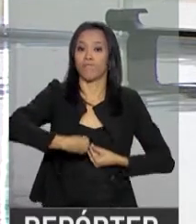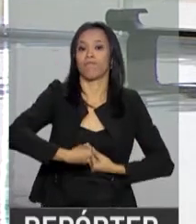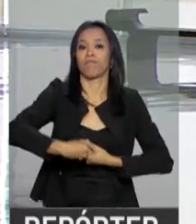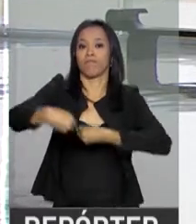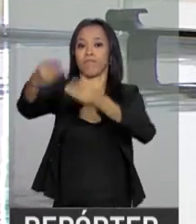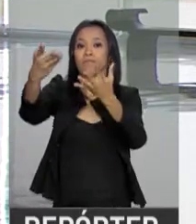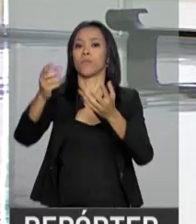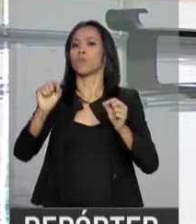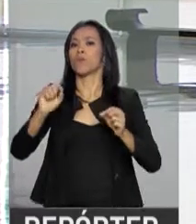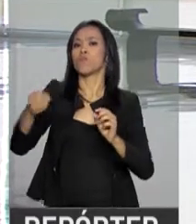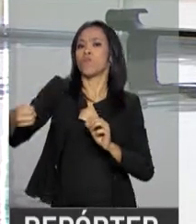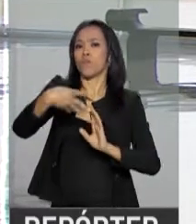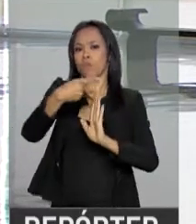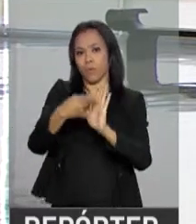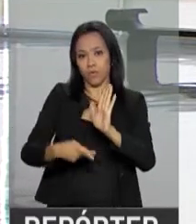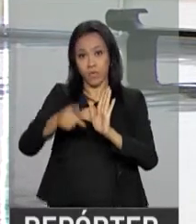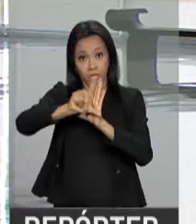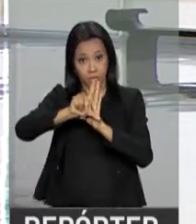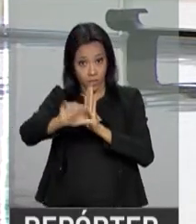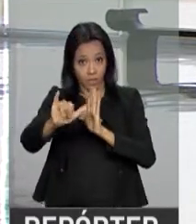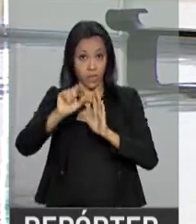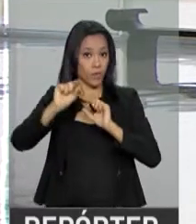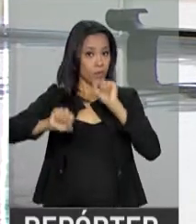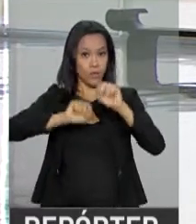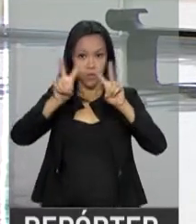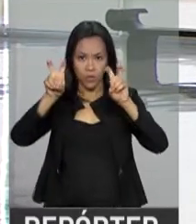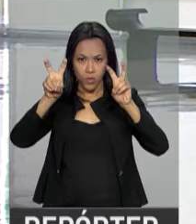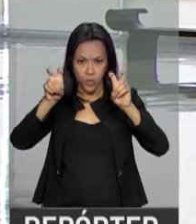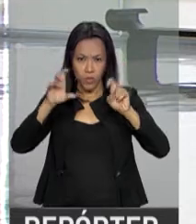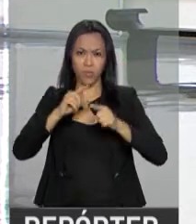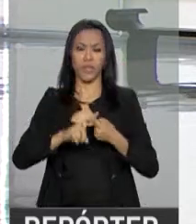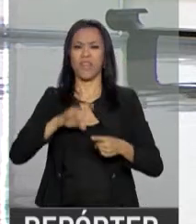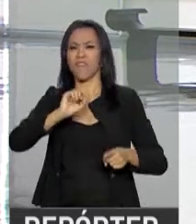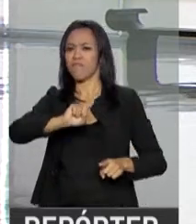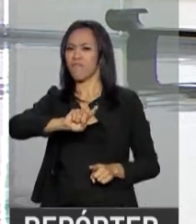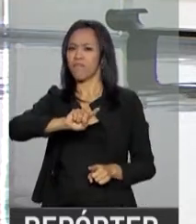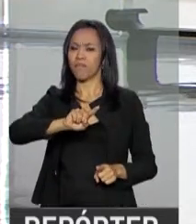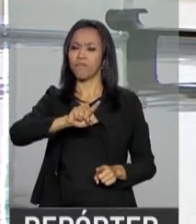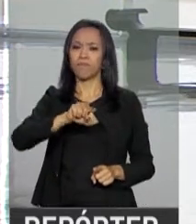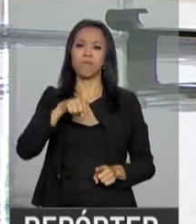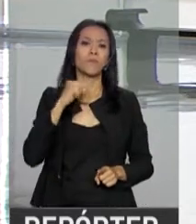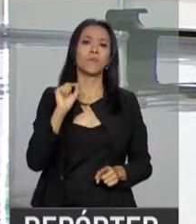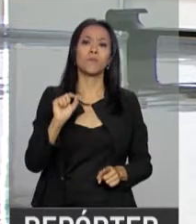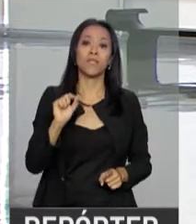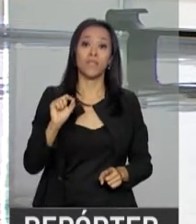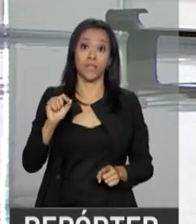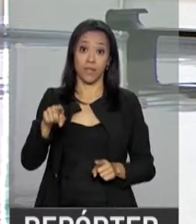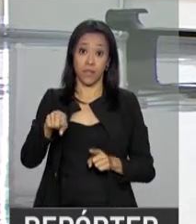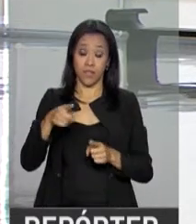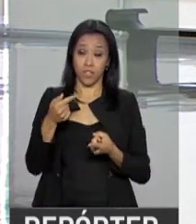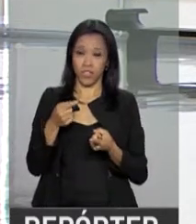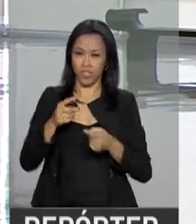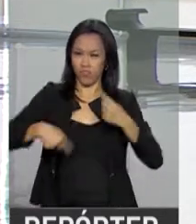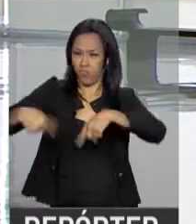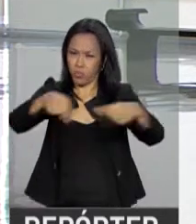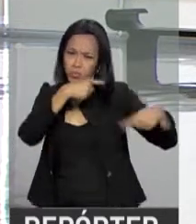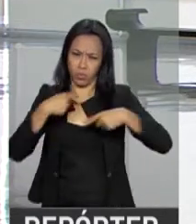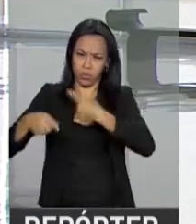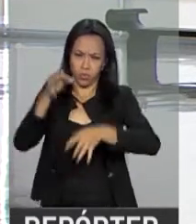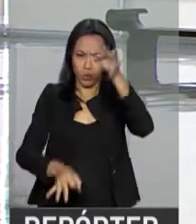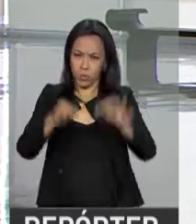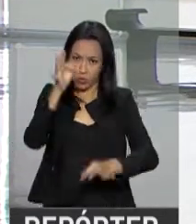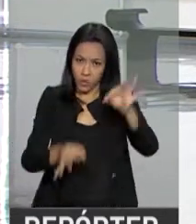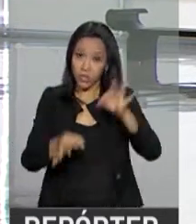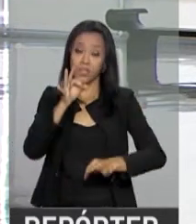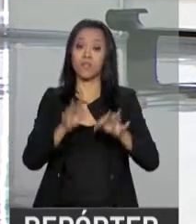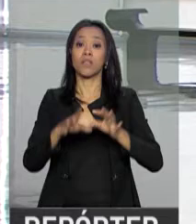um novo projeto de lei que trata das falências e recuperações judiciais e extra-judiciais por uma rede